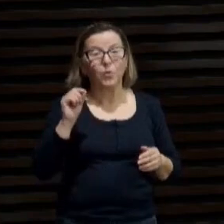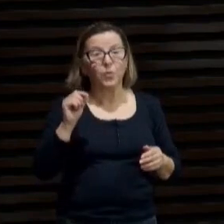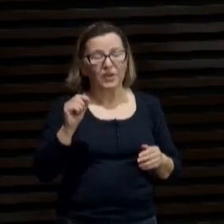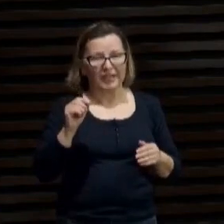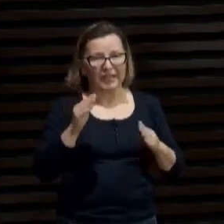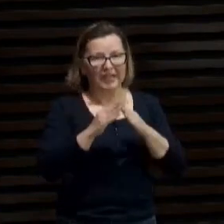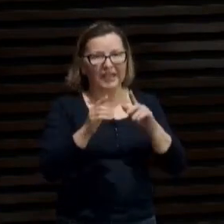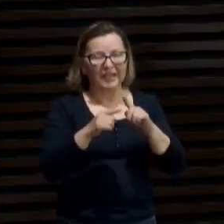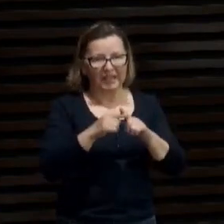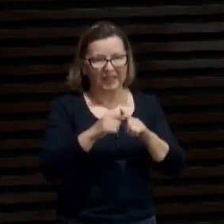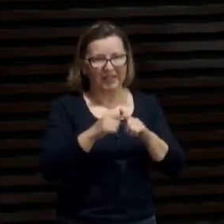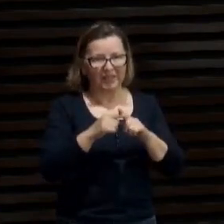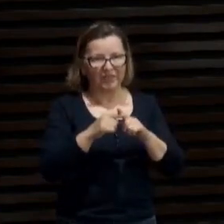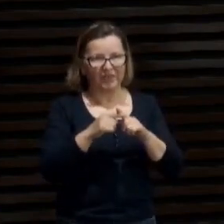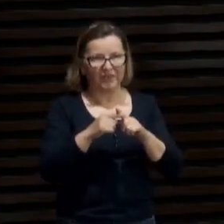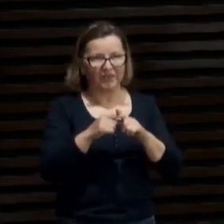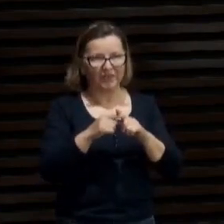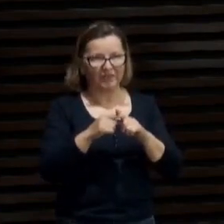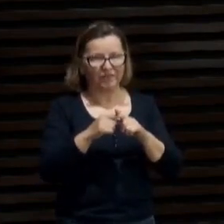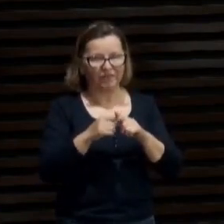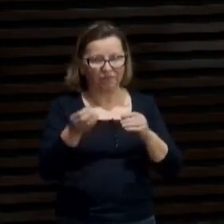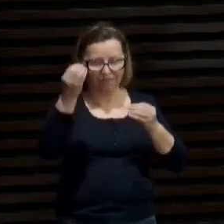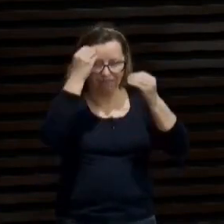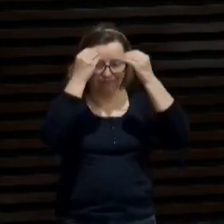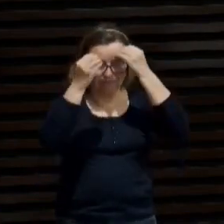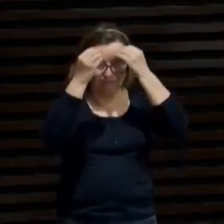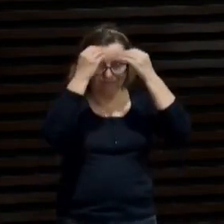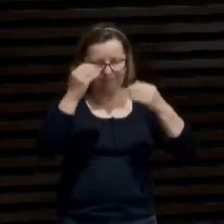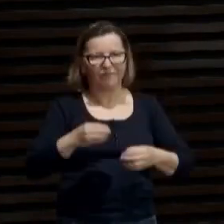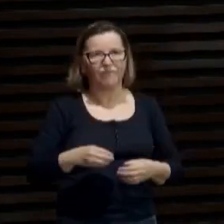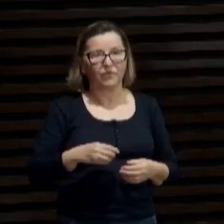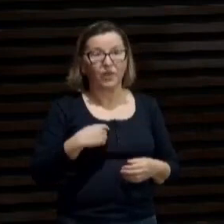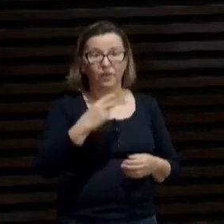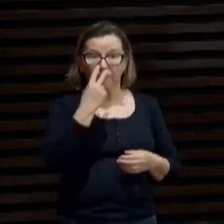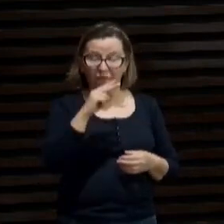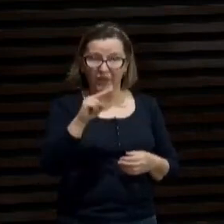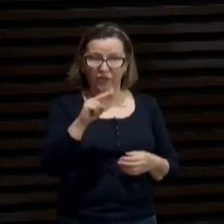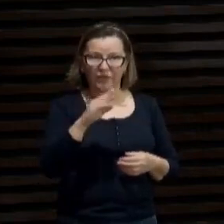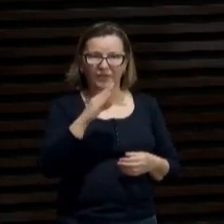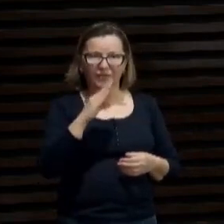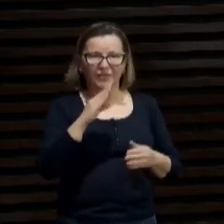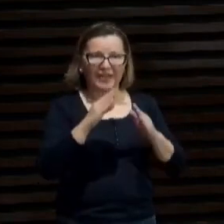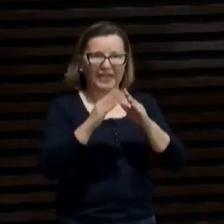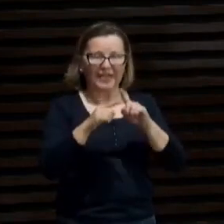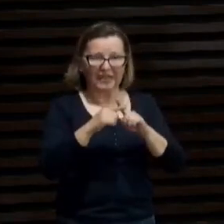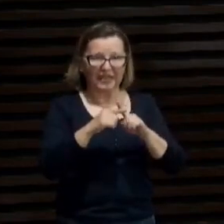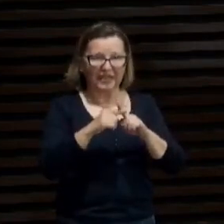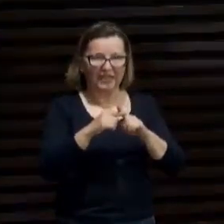pensamentos. Eu vejo, amados, infelizmente, uma igreja que conhece muito do mundo e pouquíssimo do